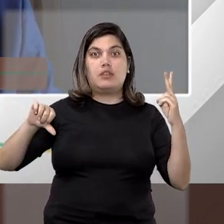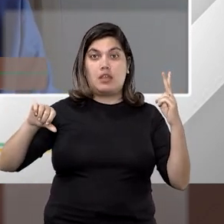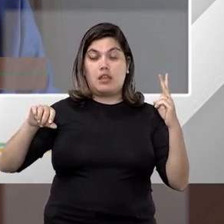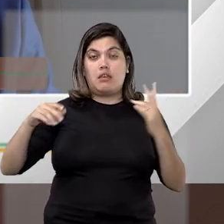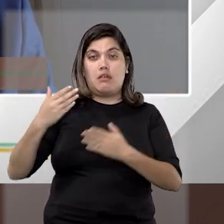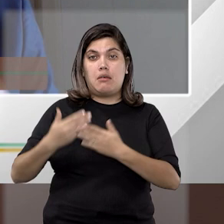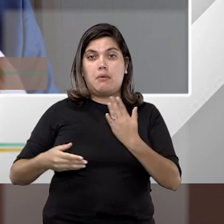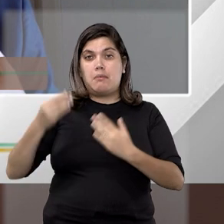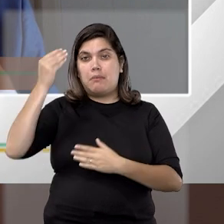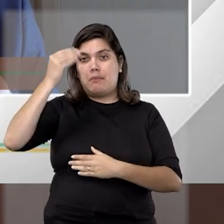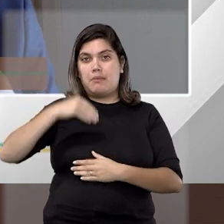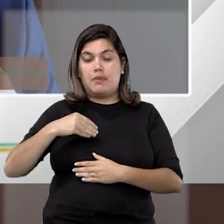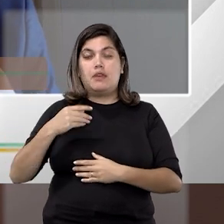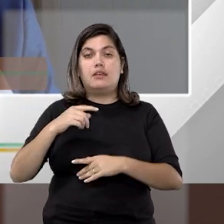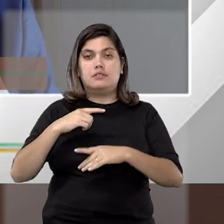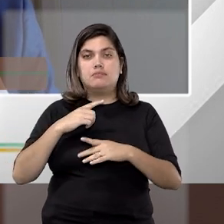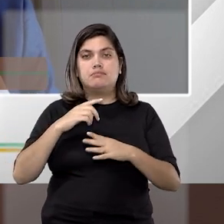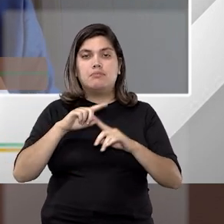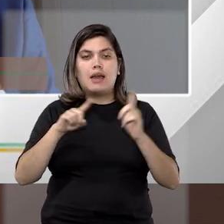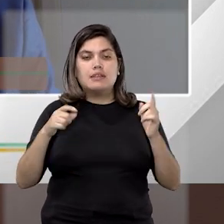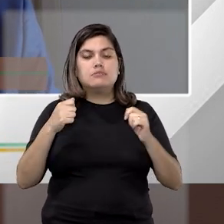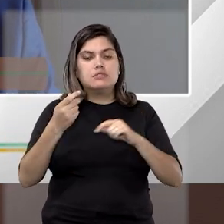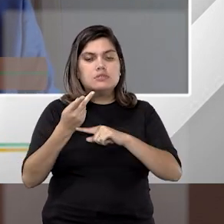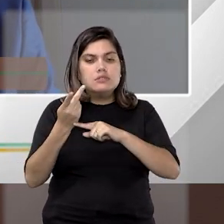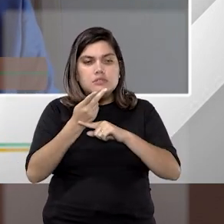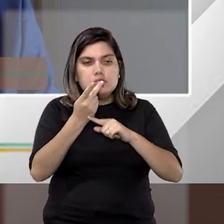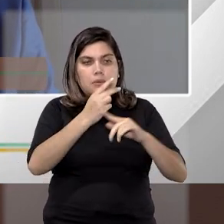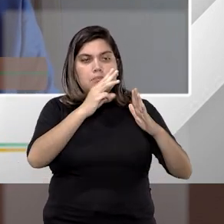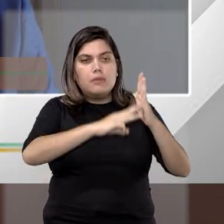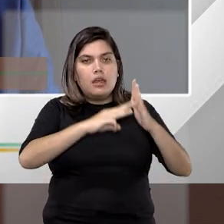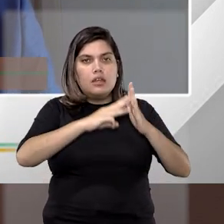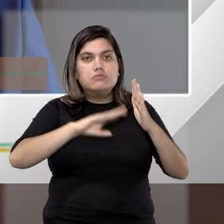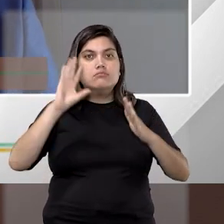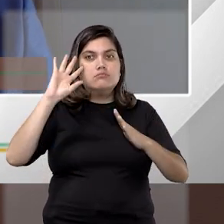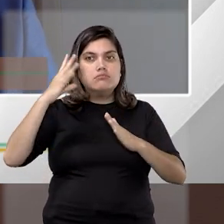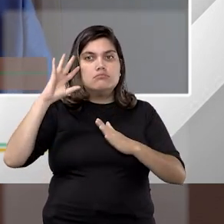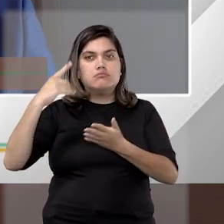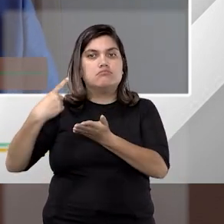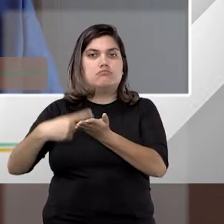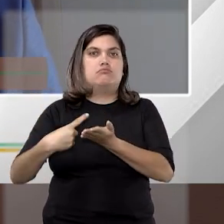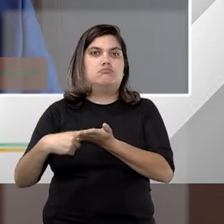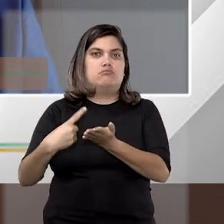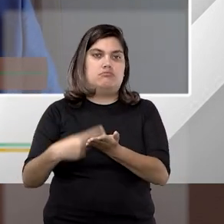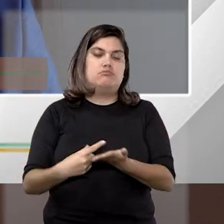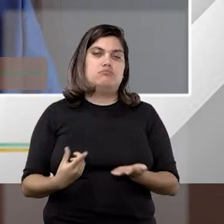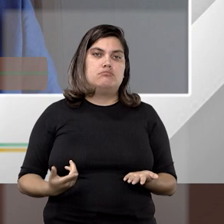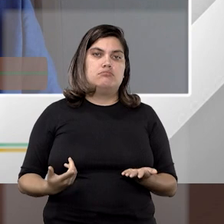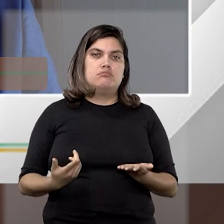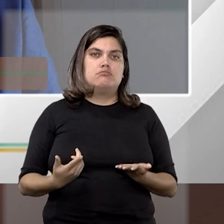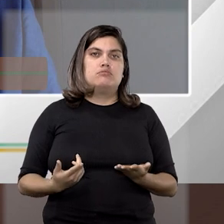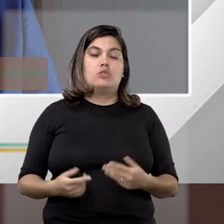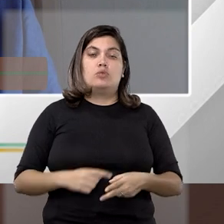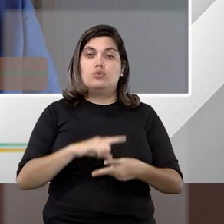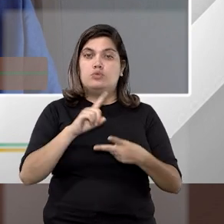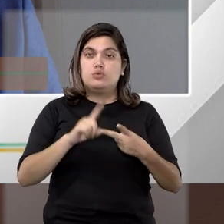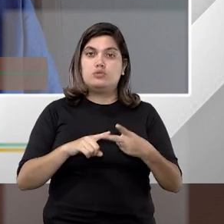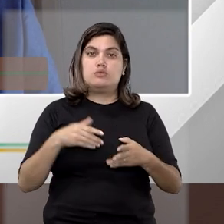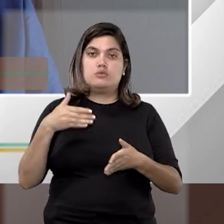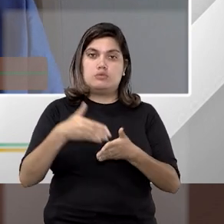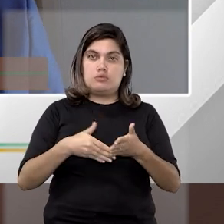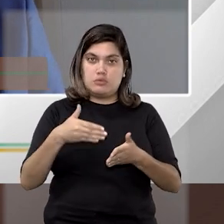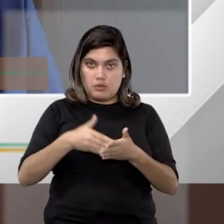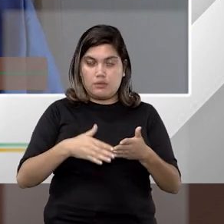e derrotado né Sem ênfase para a busca de métodos alternativos de solução de Solução de Conflitos